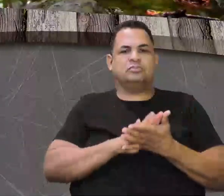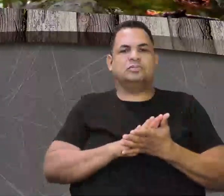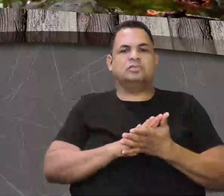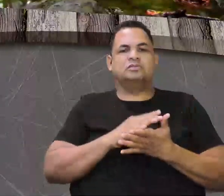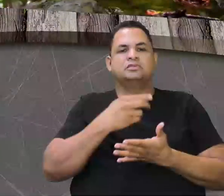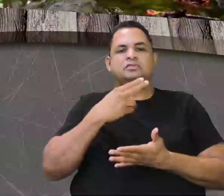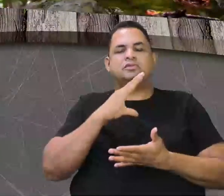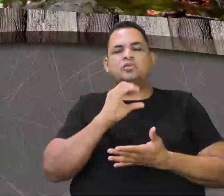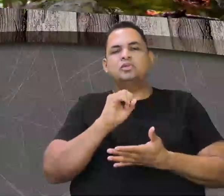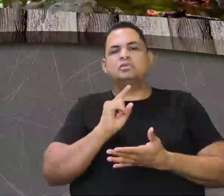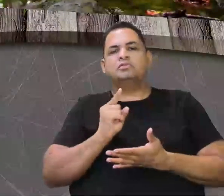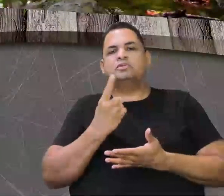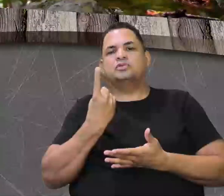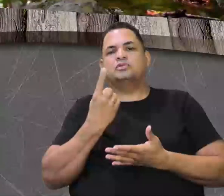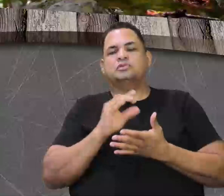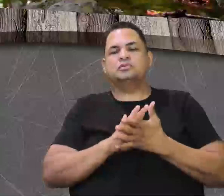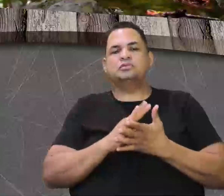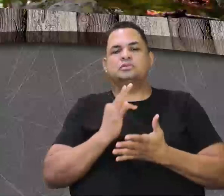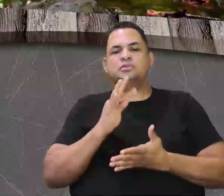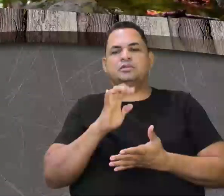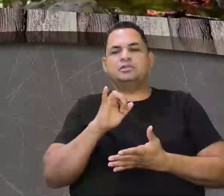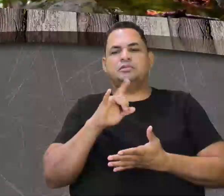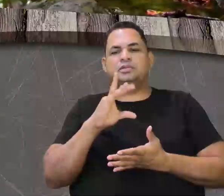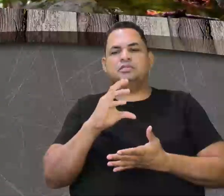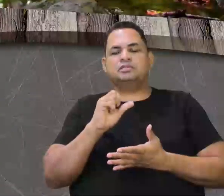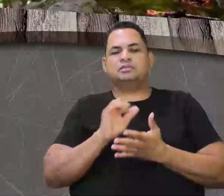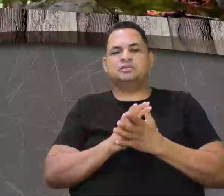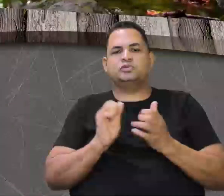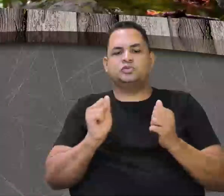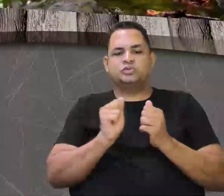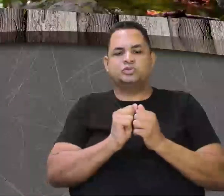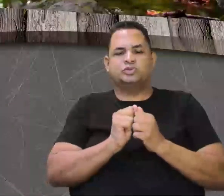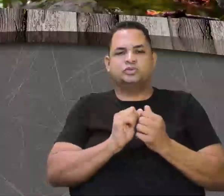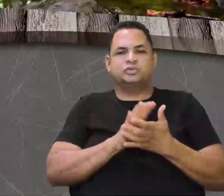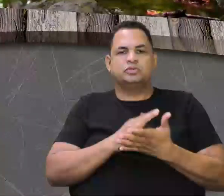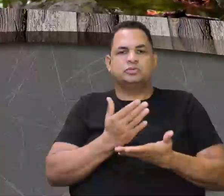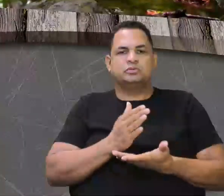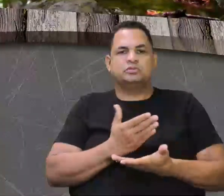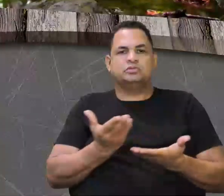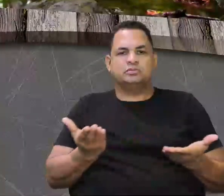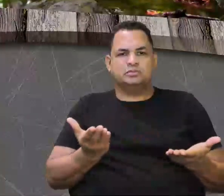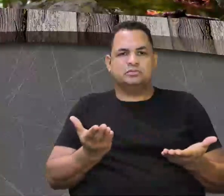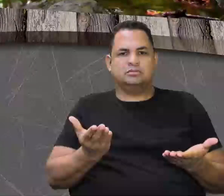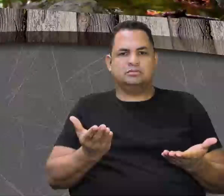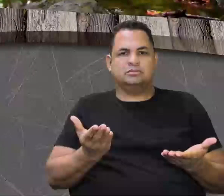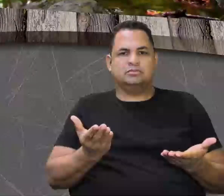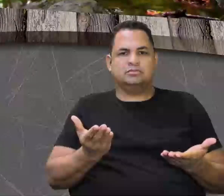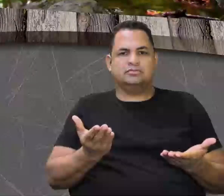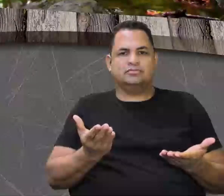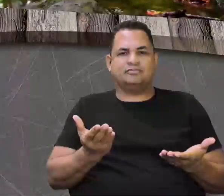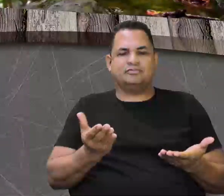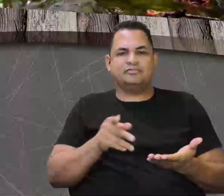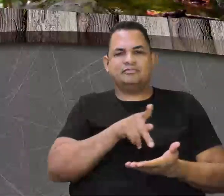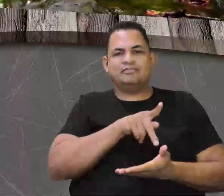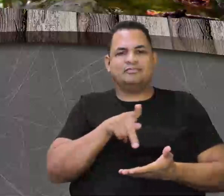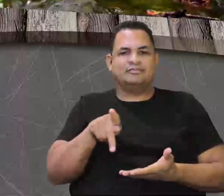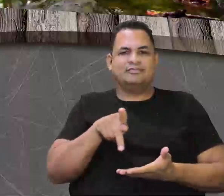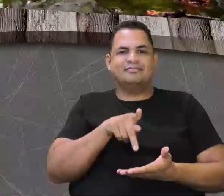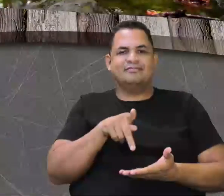50.1, certo? Professora Tabita Maciel aqui com você, juntamente com o prof, com o nosso